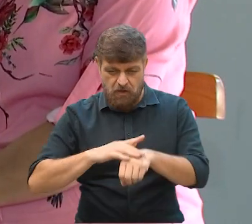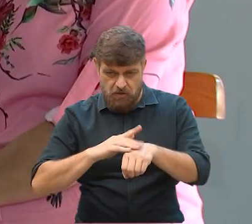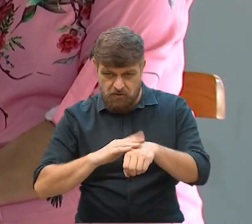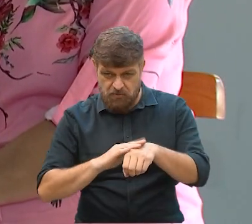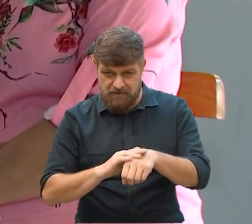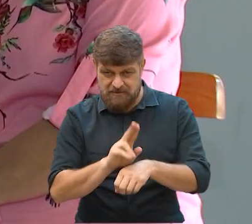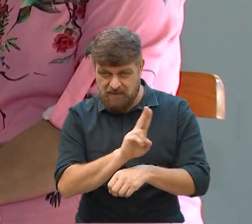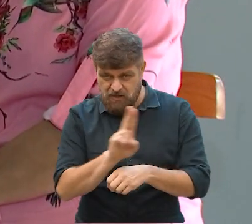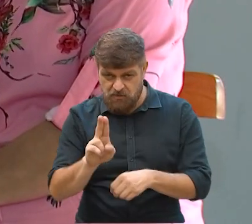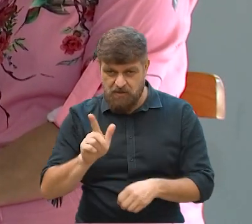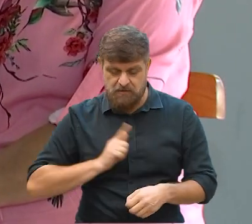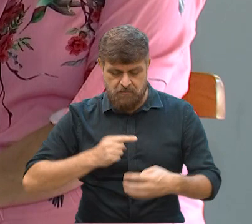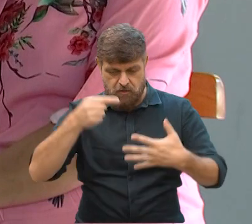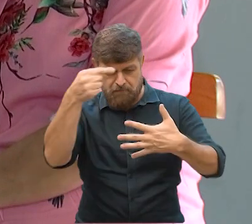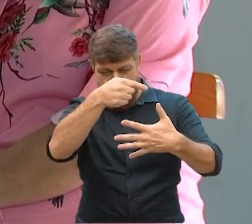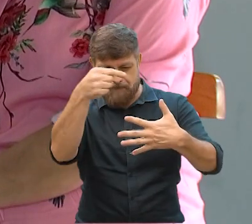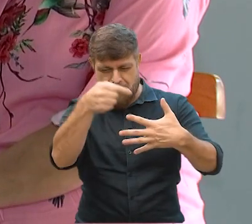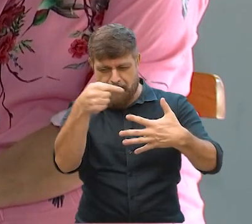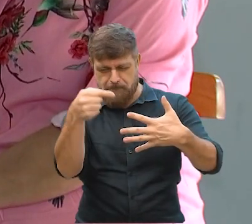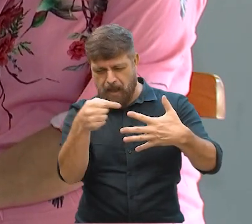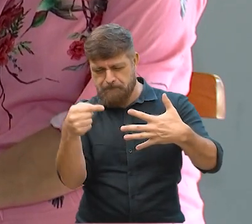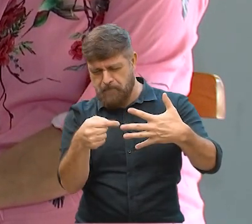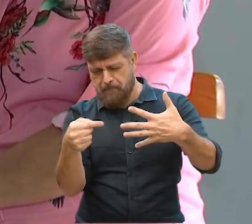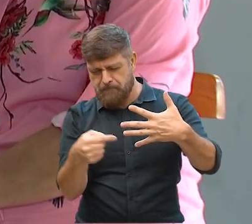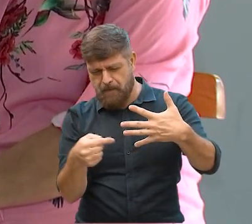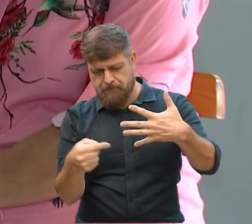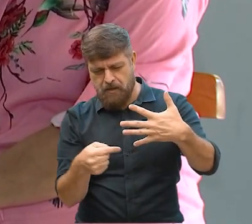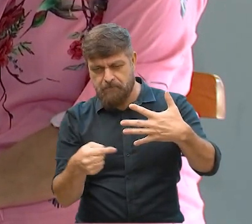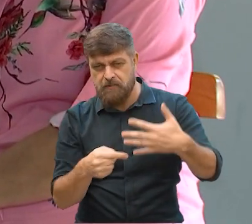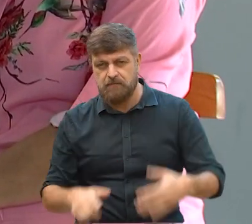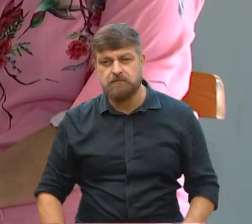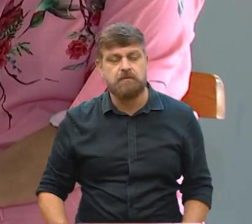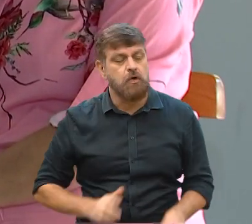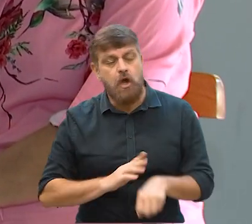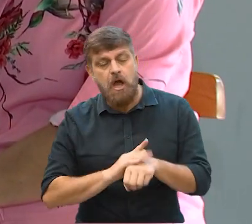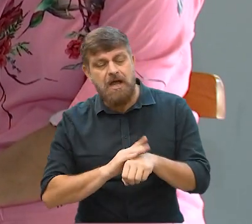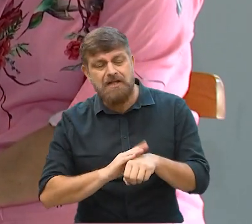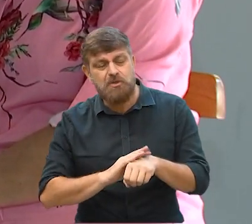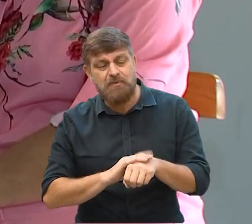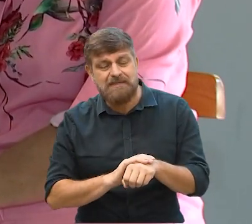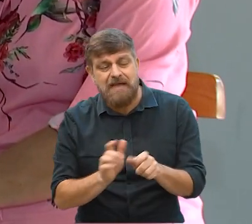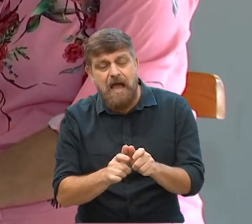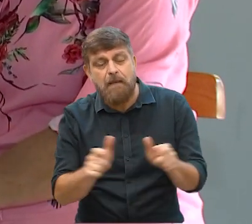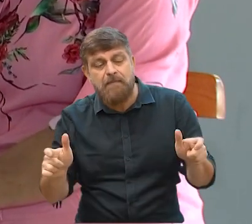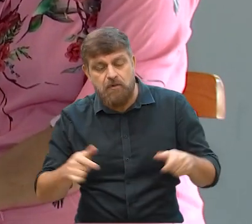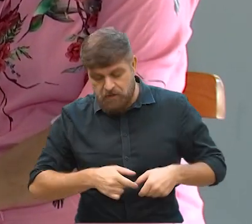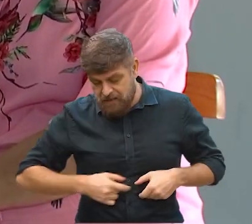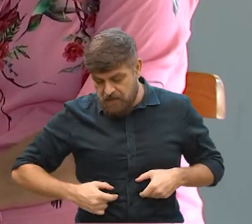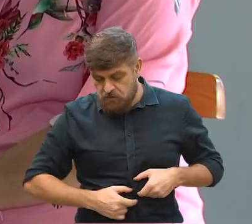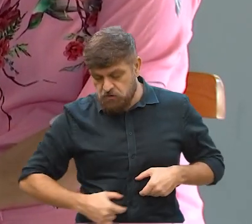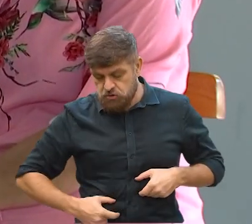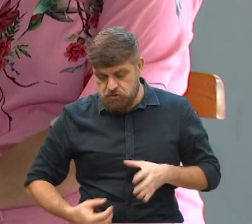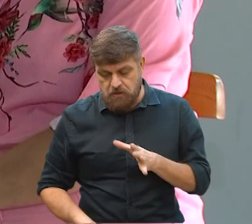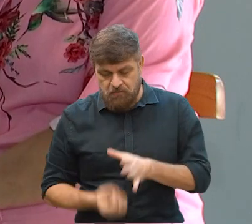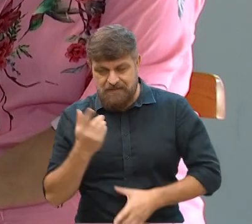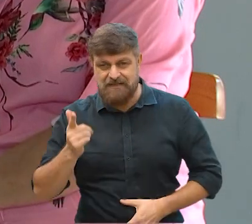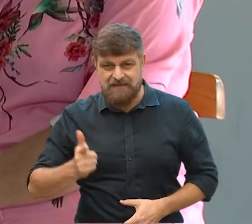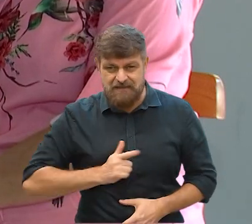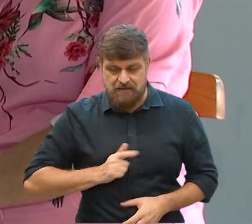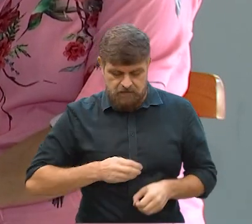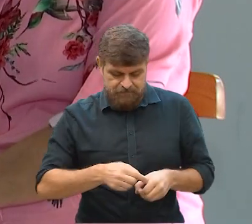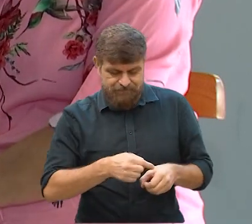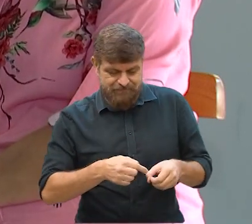elencar, o senhor falou cada uma delas, mas só para elencar, quais são as doenças mais comuns no intestino? O senhor falou